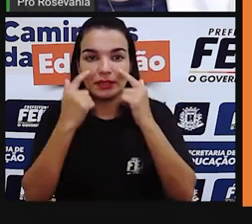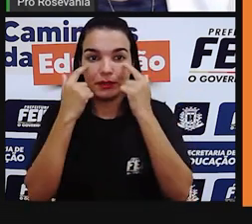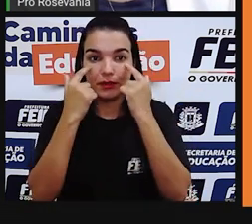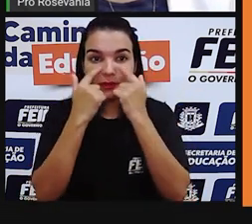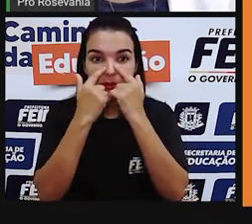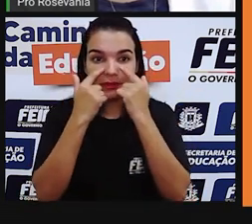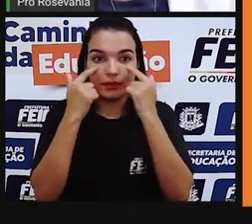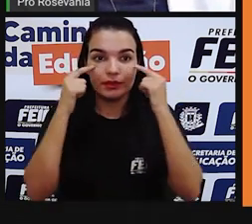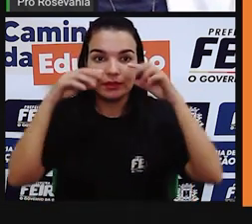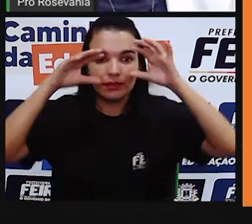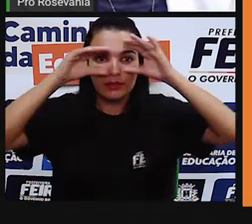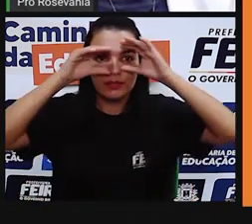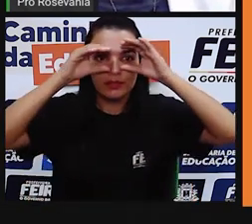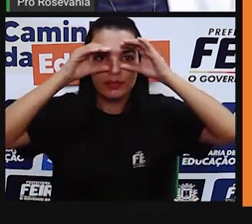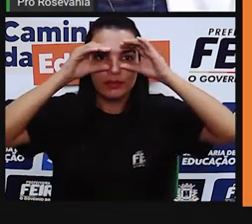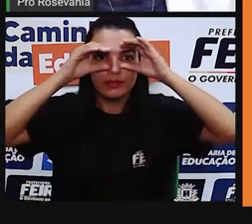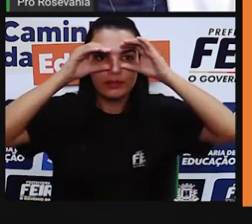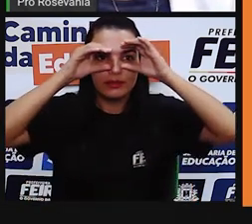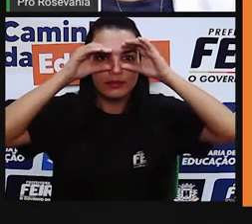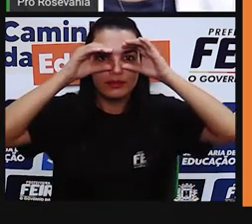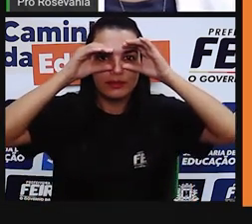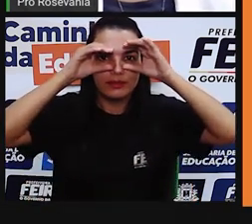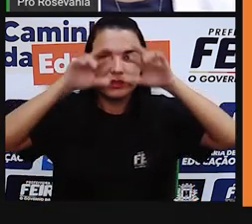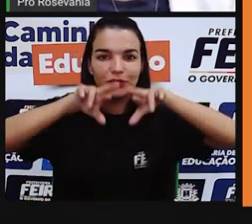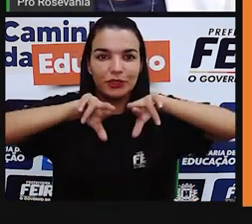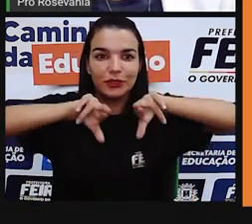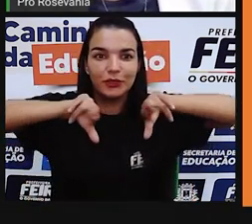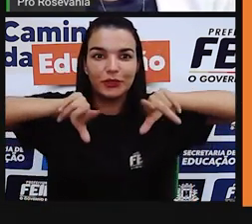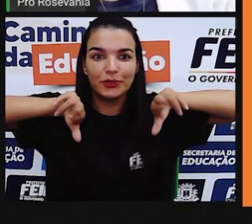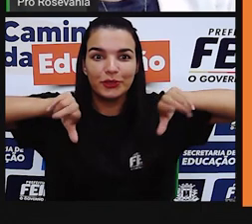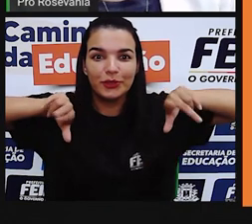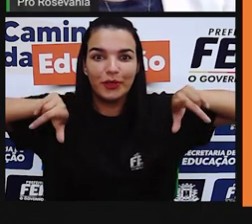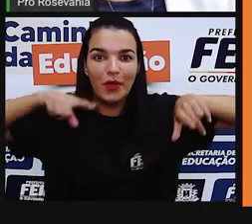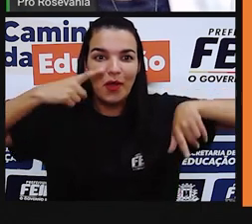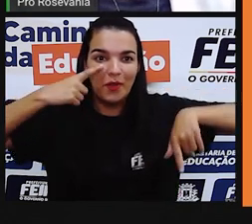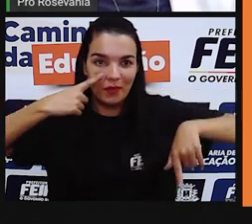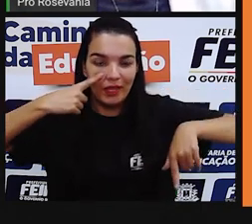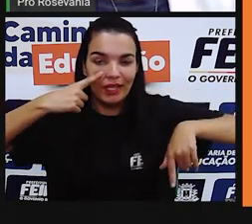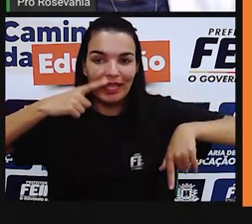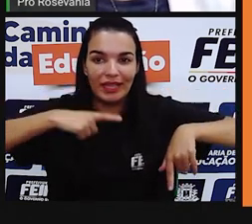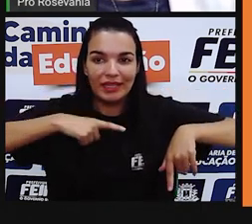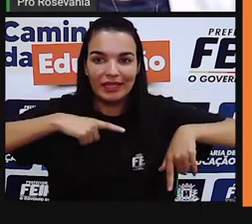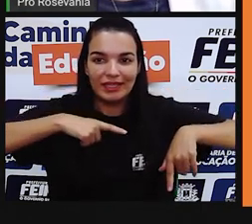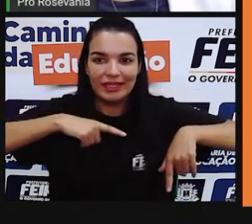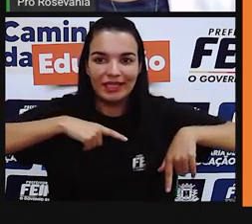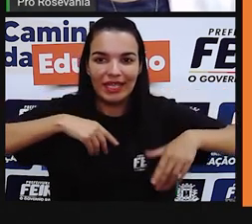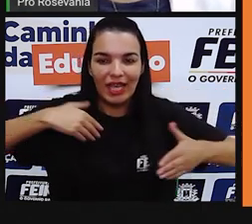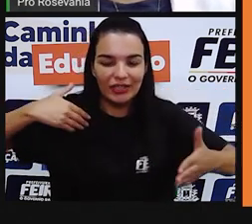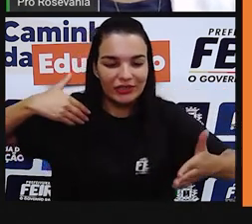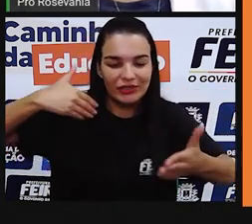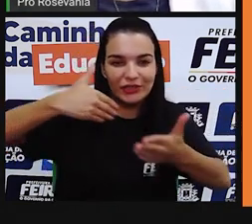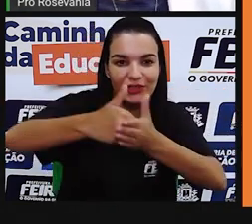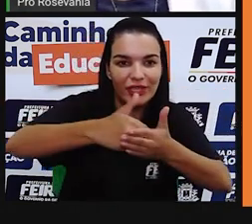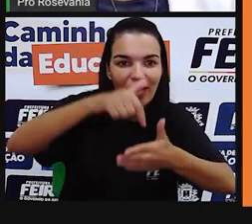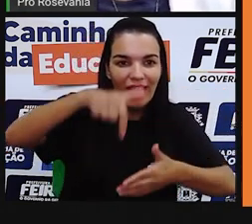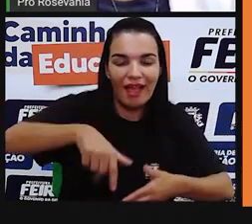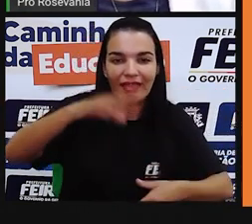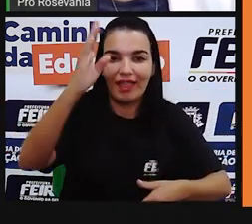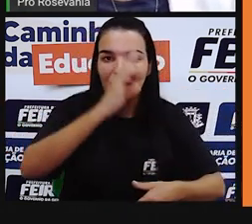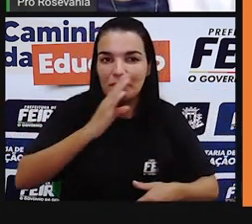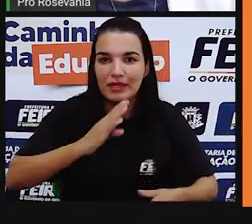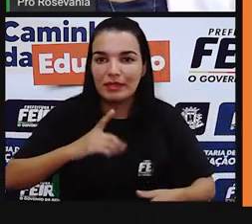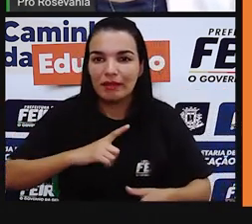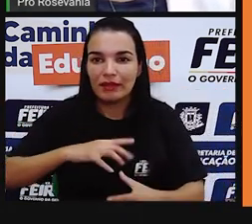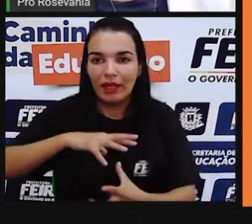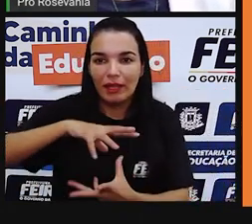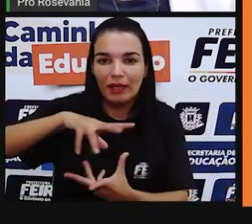alguns conceitos que a gente viu. Então, desde a chegada dos primeiros colonos, os portugueses, assistiu-se à miscigenação, em